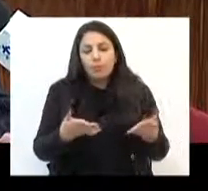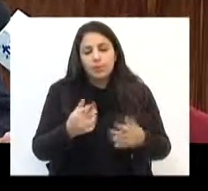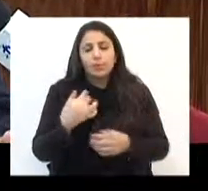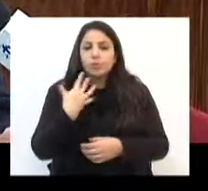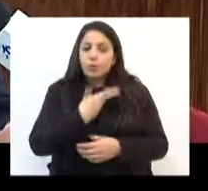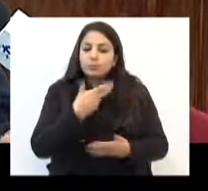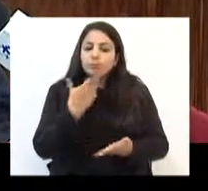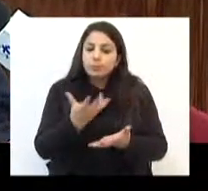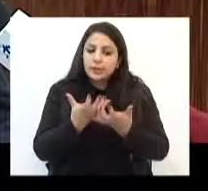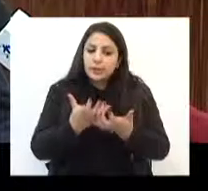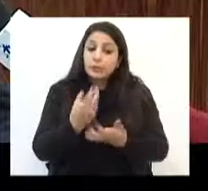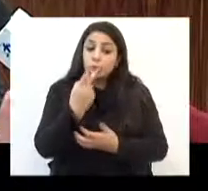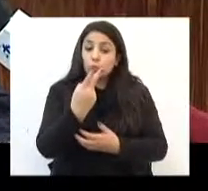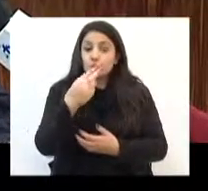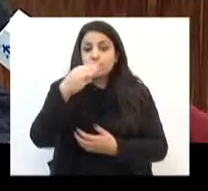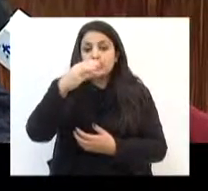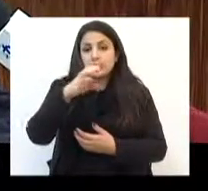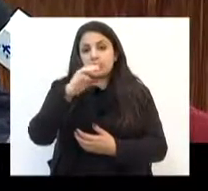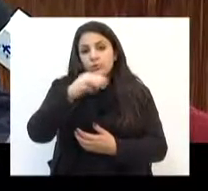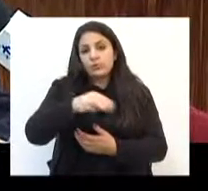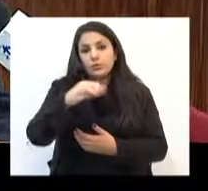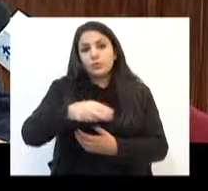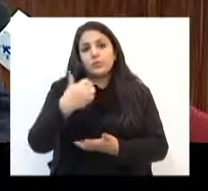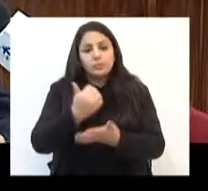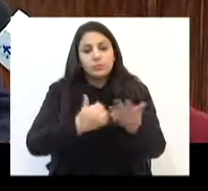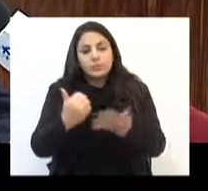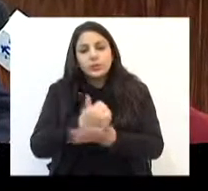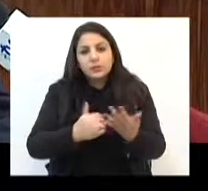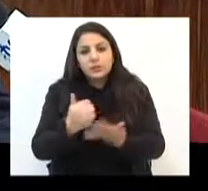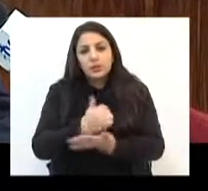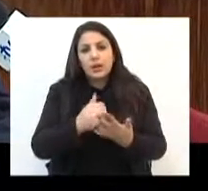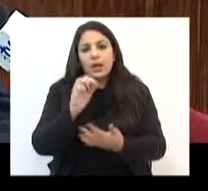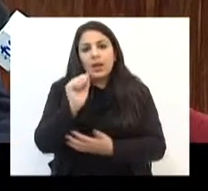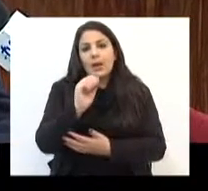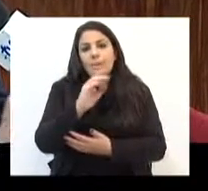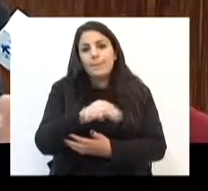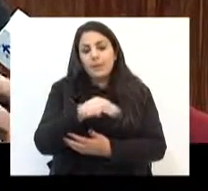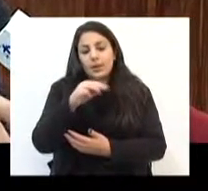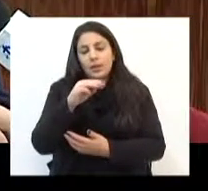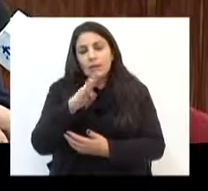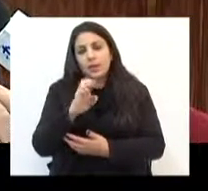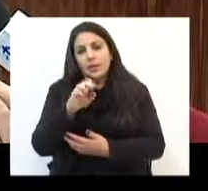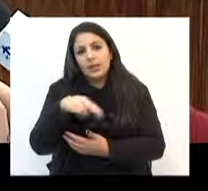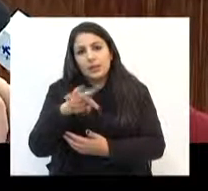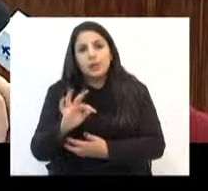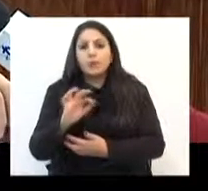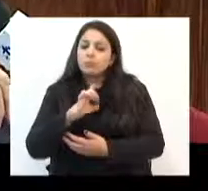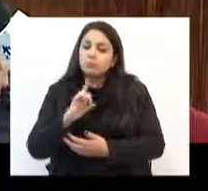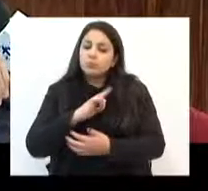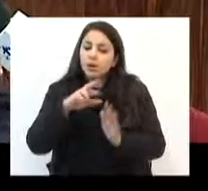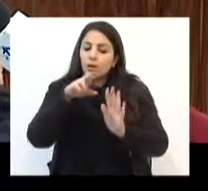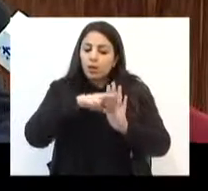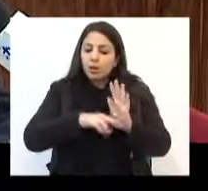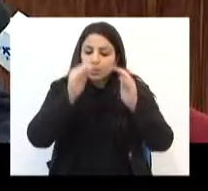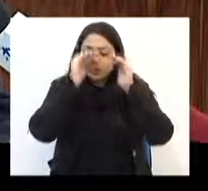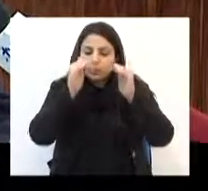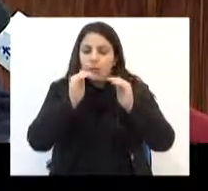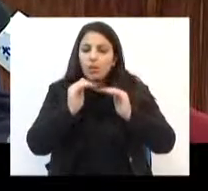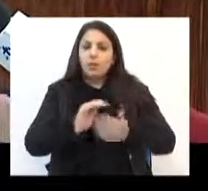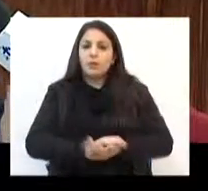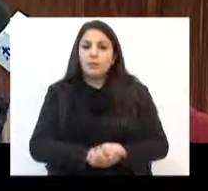um abatido, um soco que vai arrebentar o material. Porque isso não é um vidro, isso é um acrílico, é um pouco diferente. Então nós pensamos